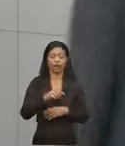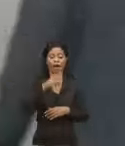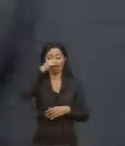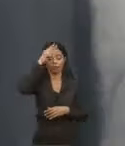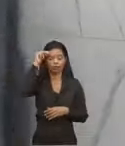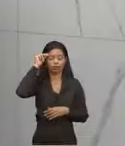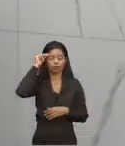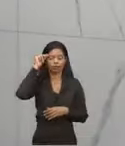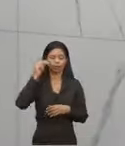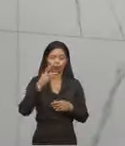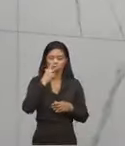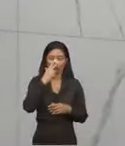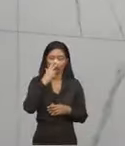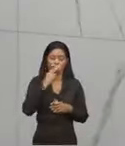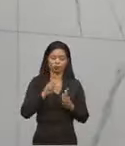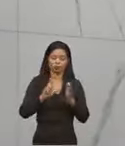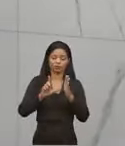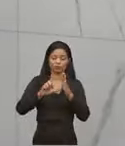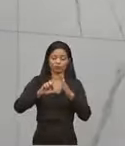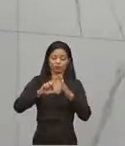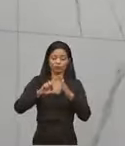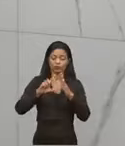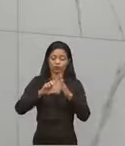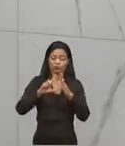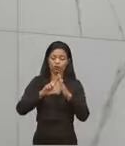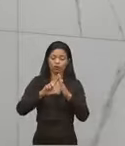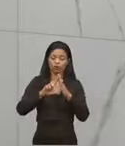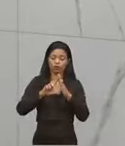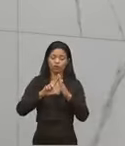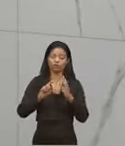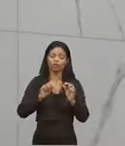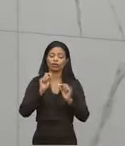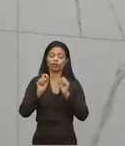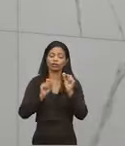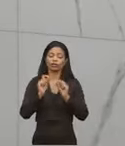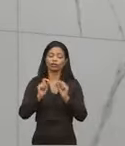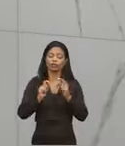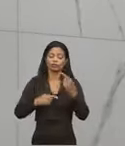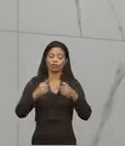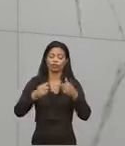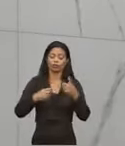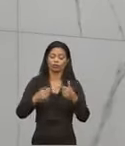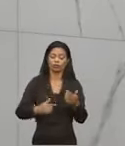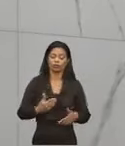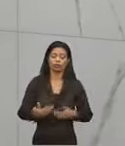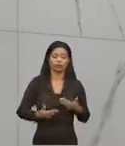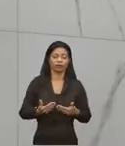Uma grande loja de produtos e serviços. Esses produtos e serviços que estão nessa loja é de direito de vocês.